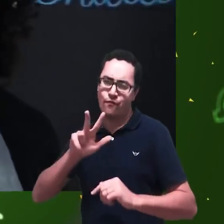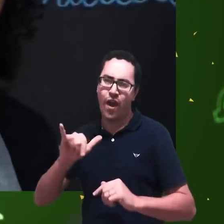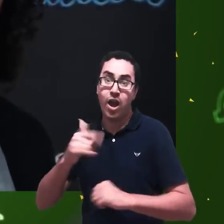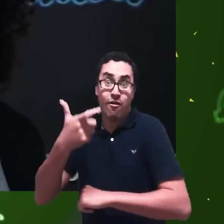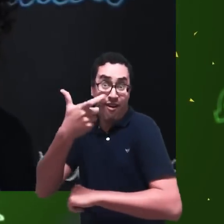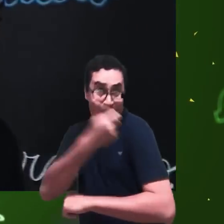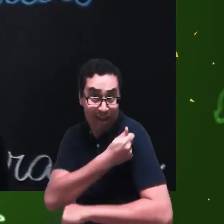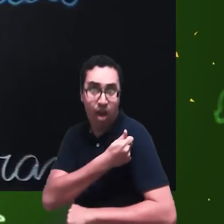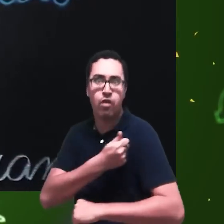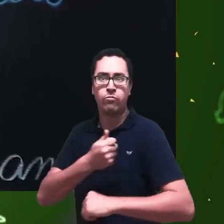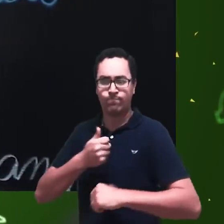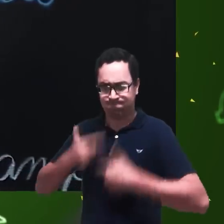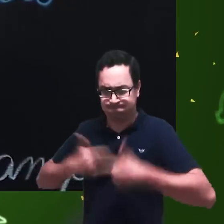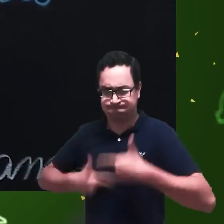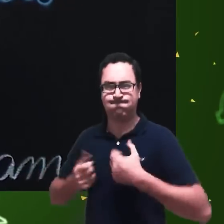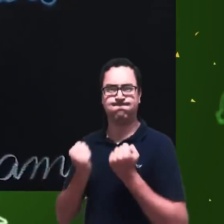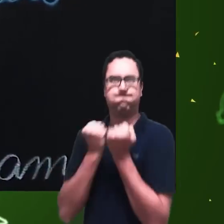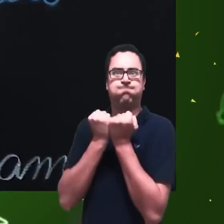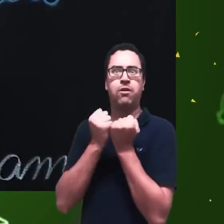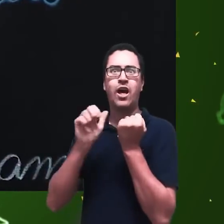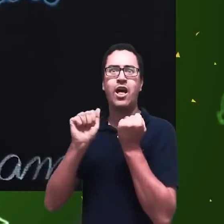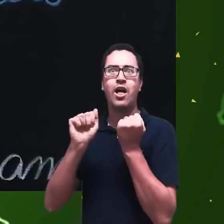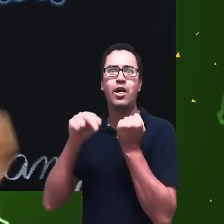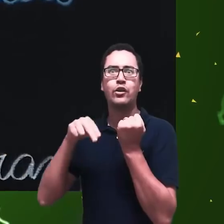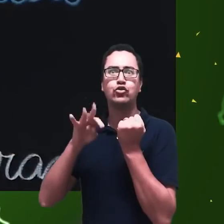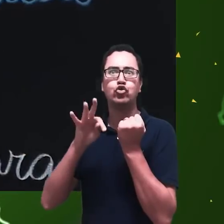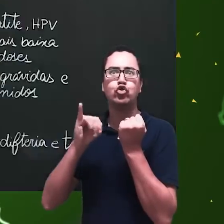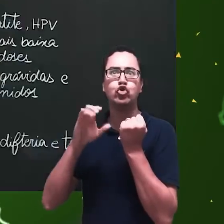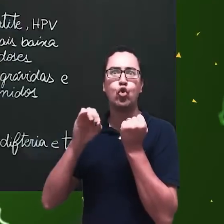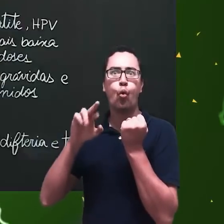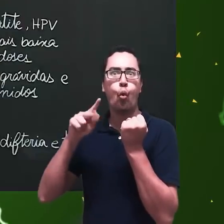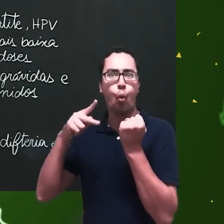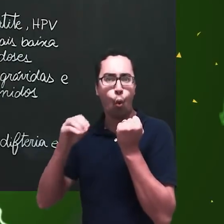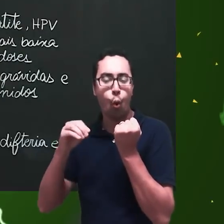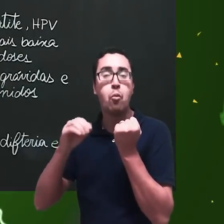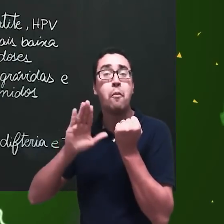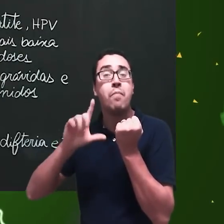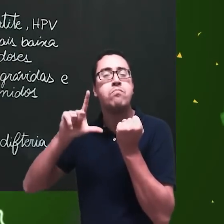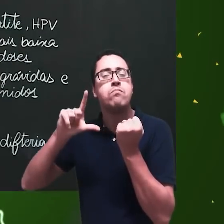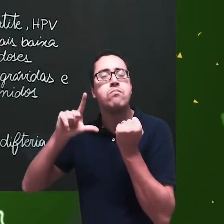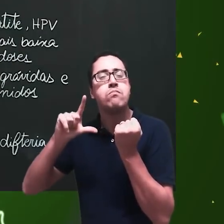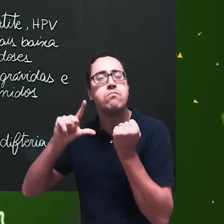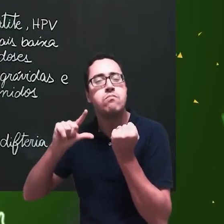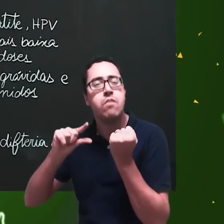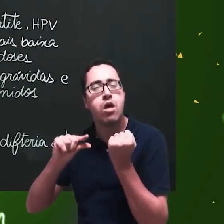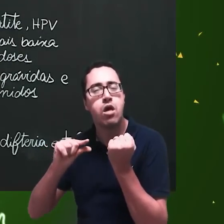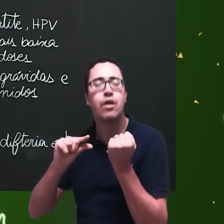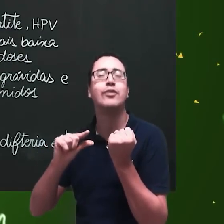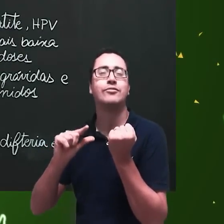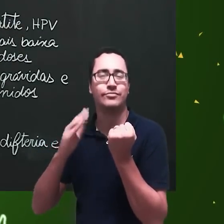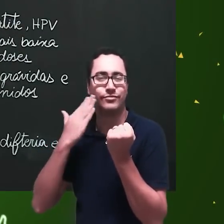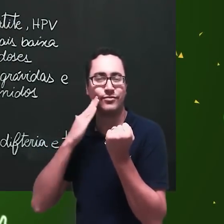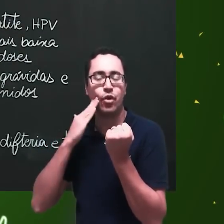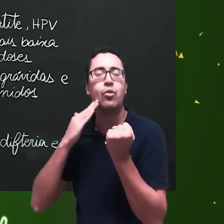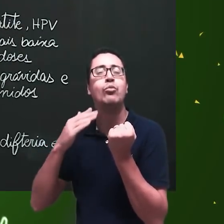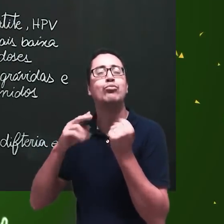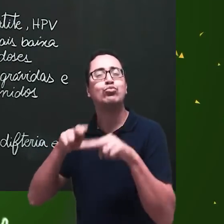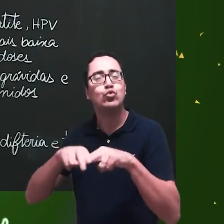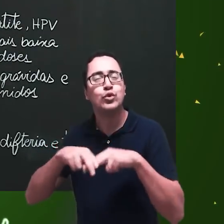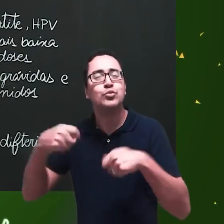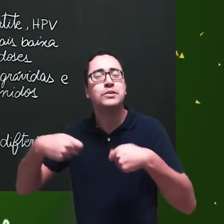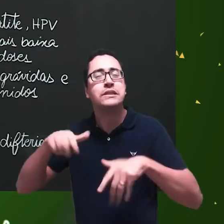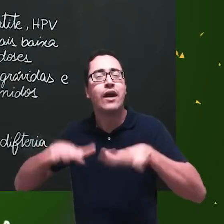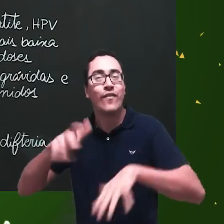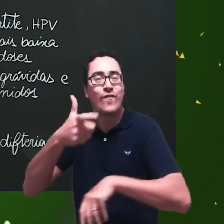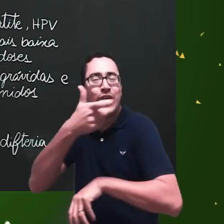de anticorpos, porém numa proporção menor. Por isso que muitas vezes essas vacinas, elas requerem dose. Sabe aquela coisa?